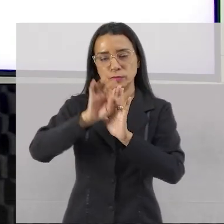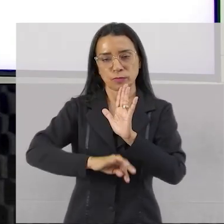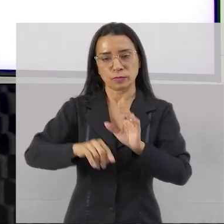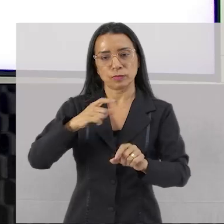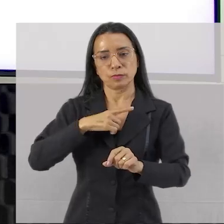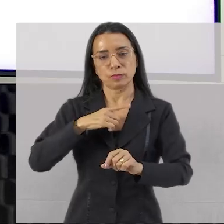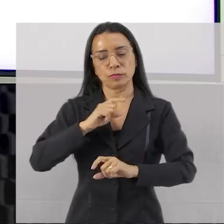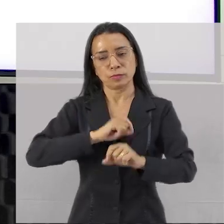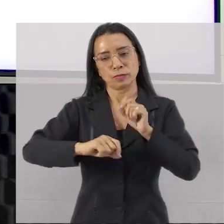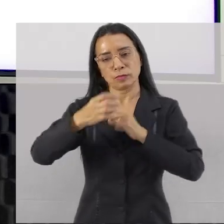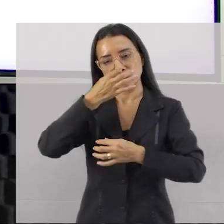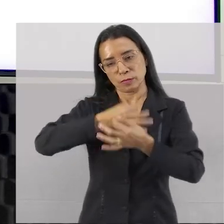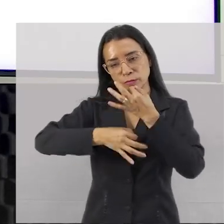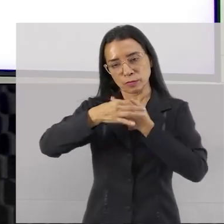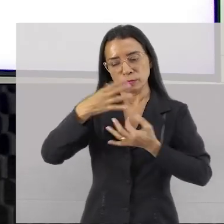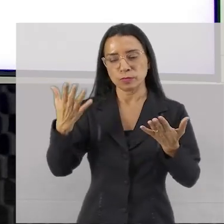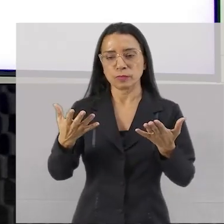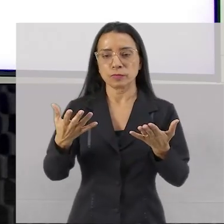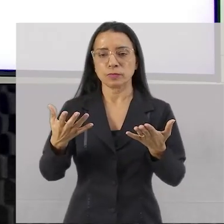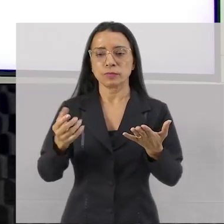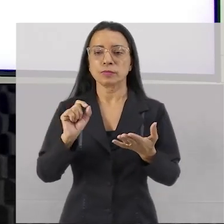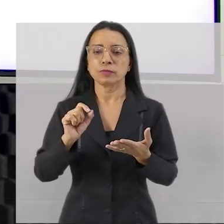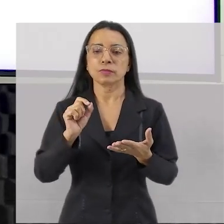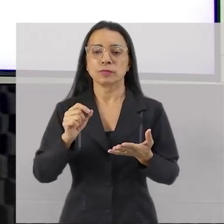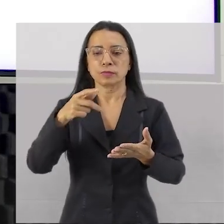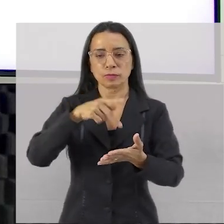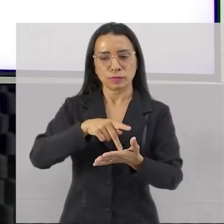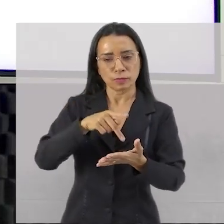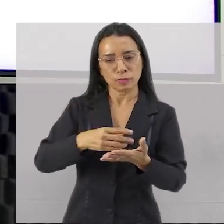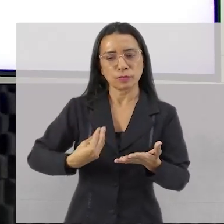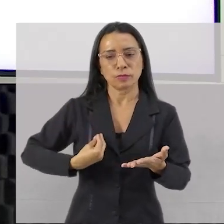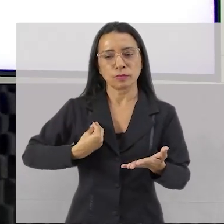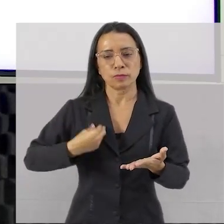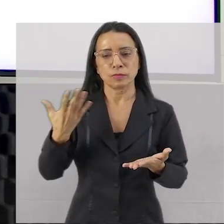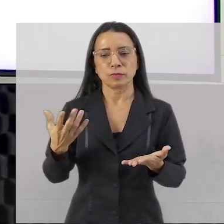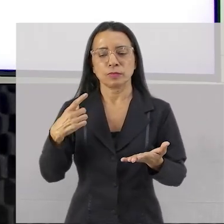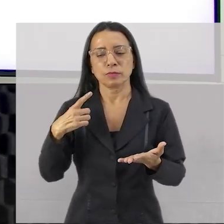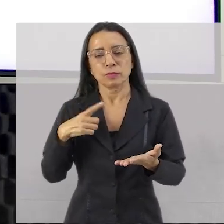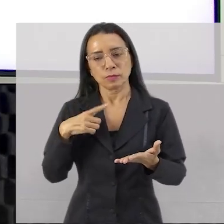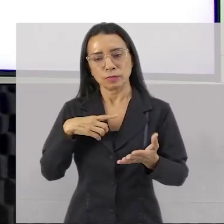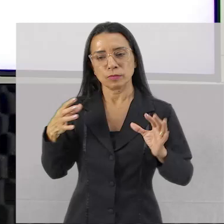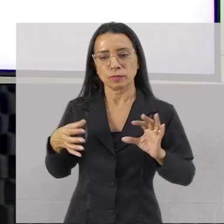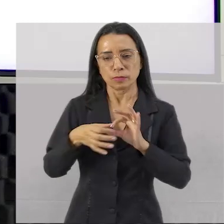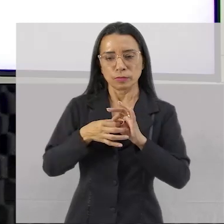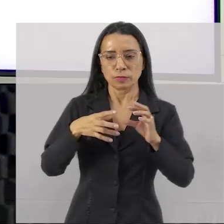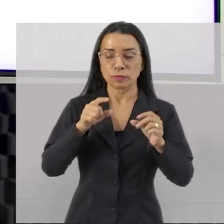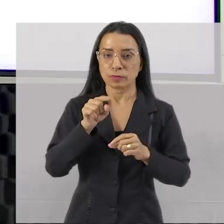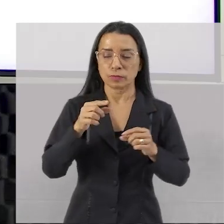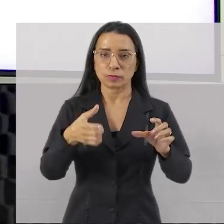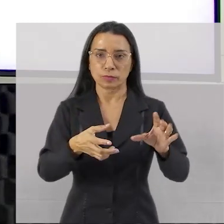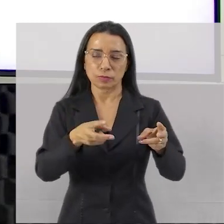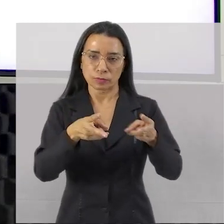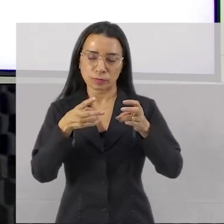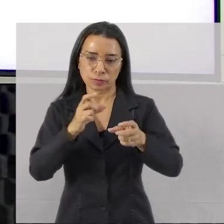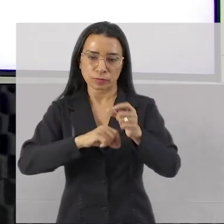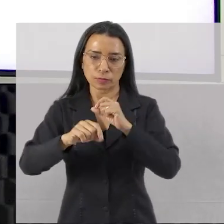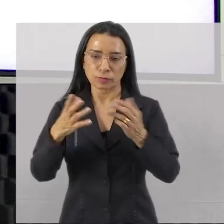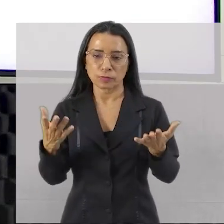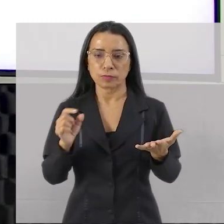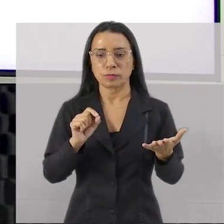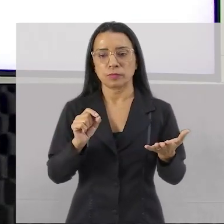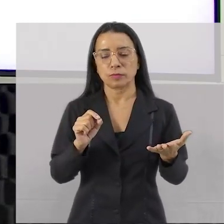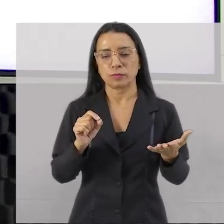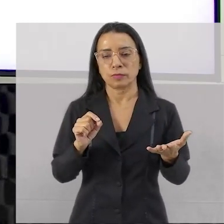há uma crítica acerca do real. Há essa conexão. Então você percebe bem aí, você que está me assistindo